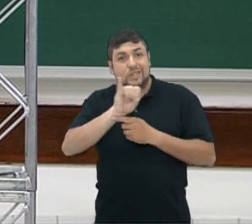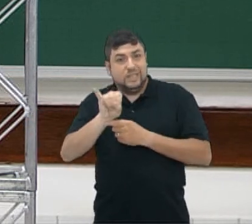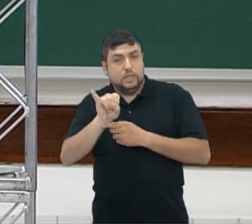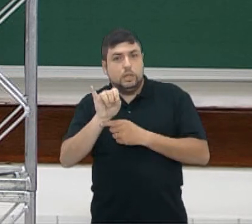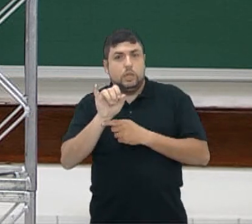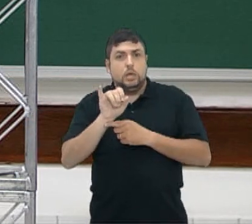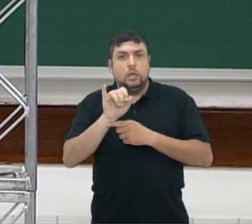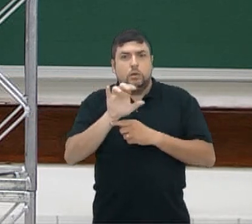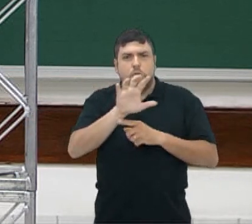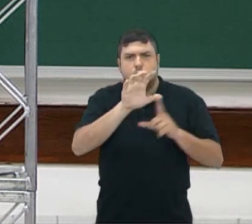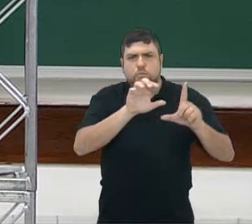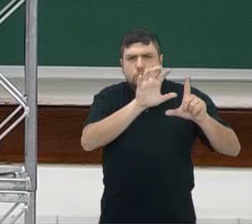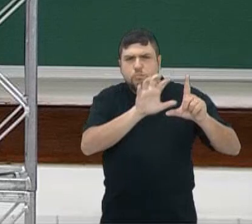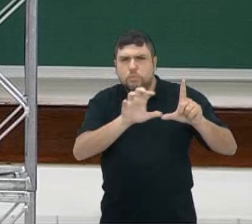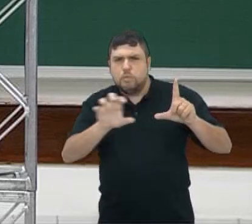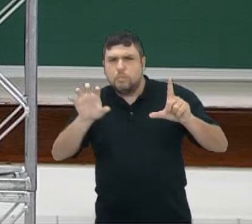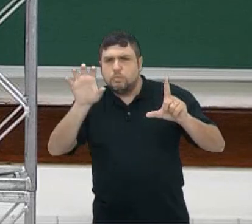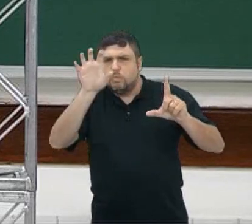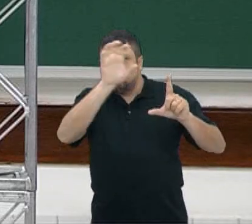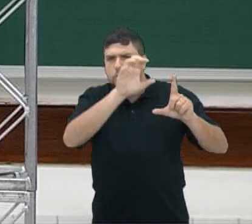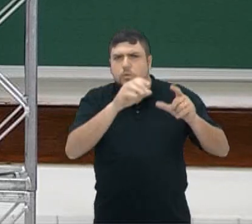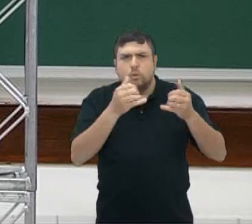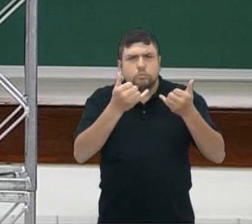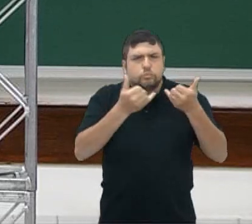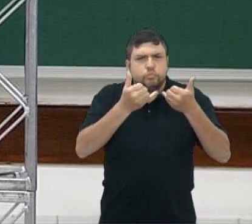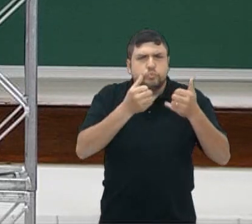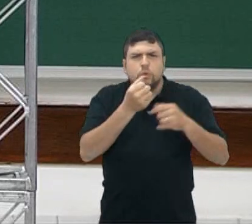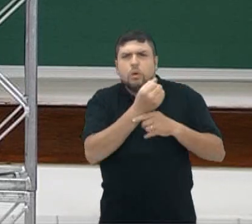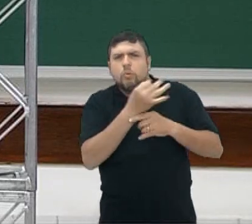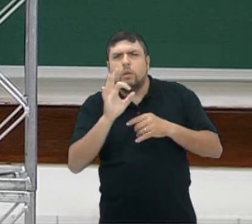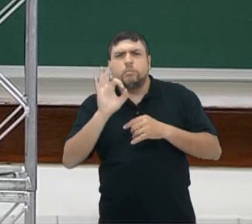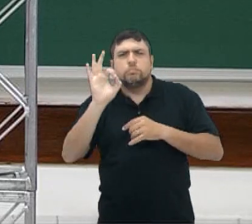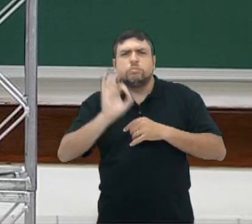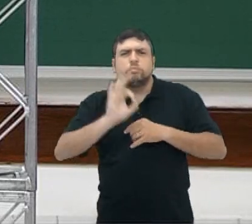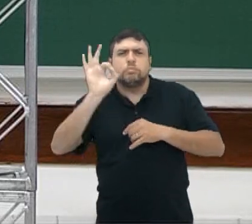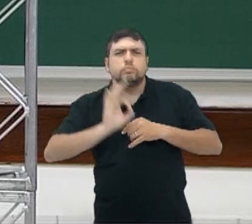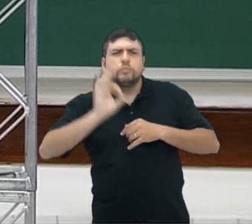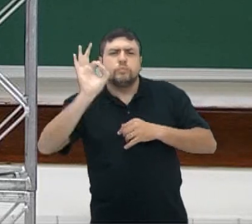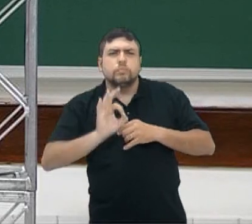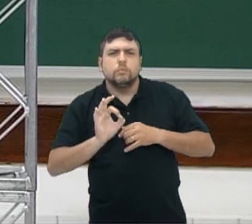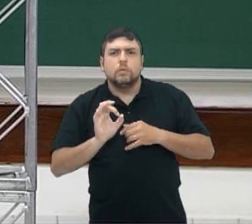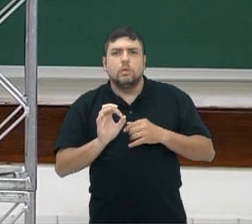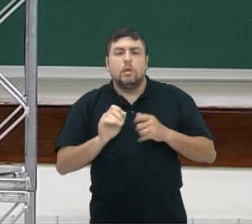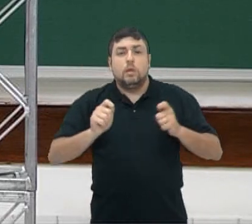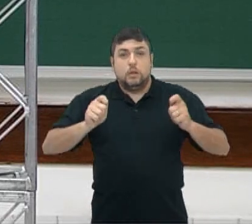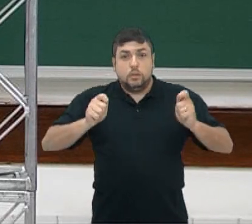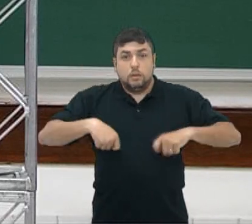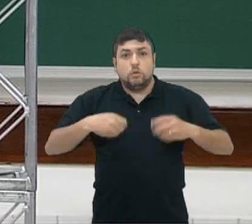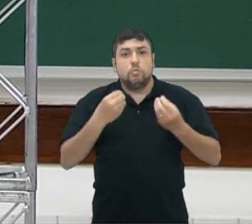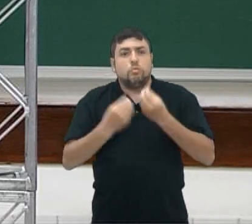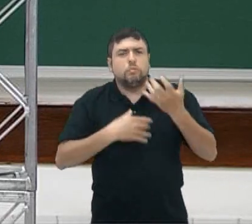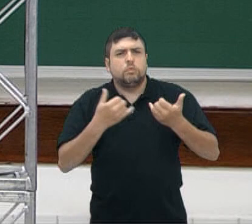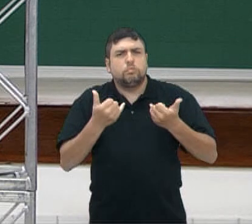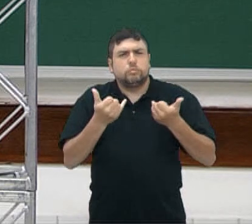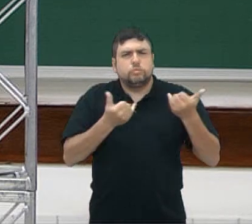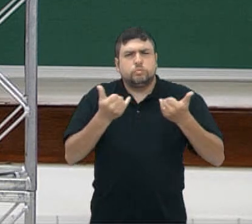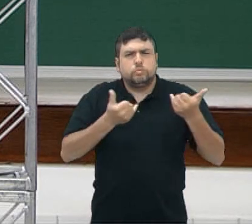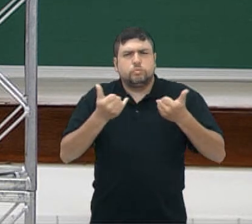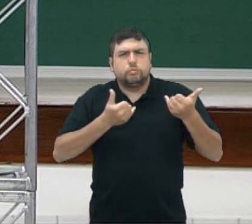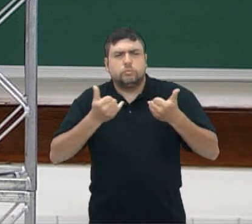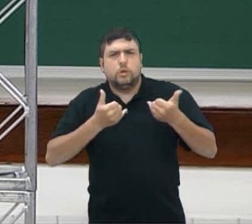um infográfico, por exemplo, as informações estatísticas, e isso pode ser usado como uma fonte de informação para